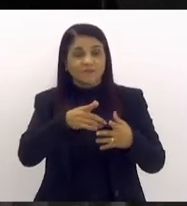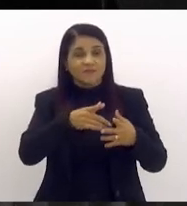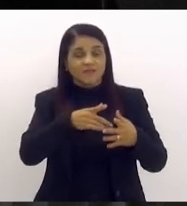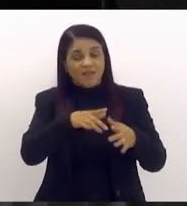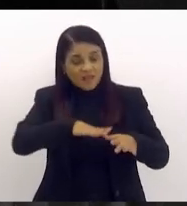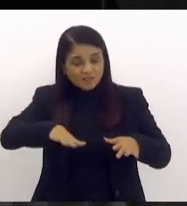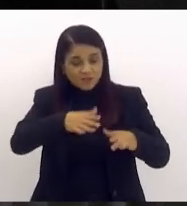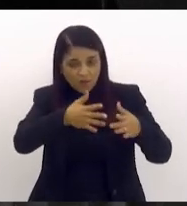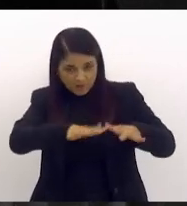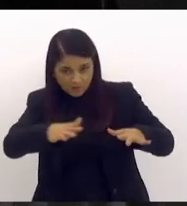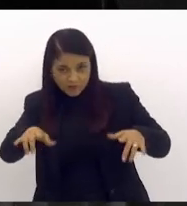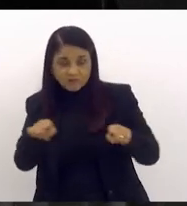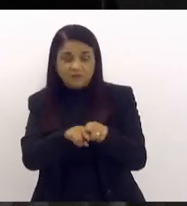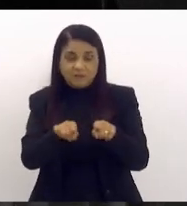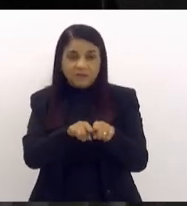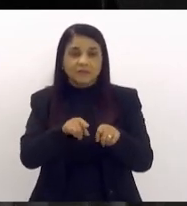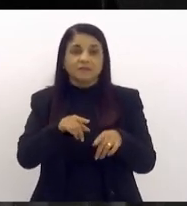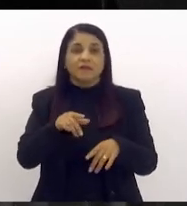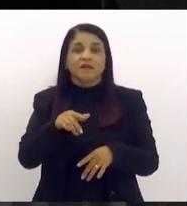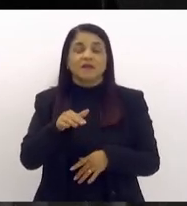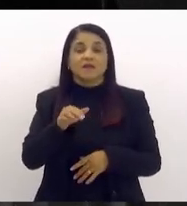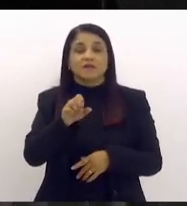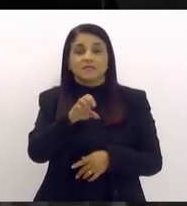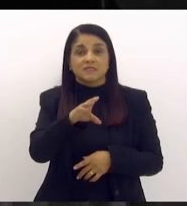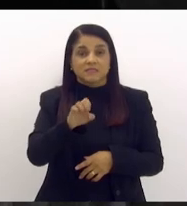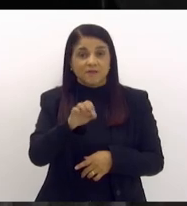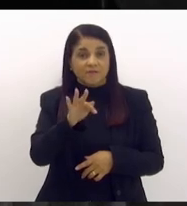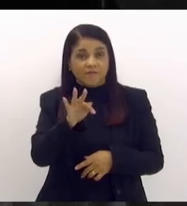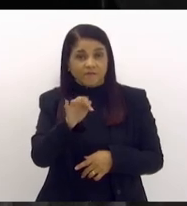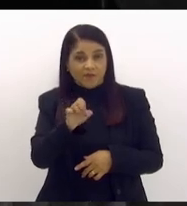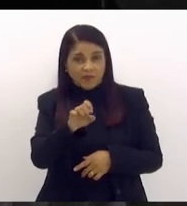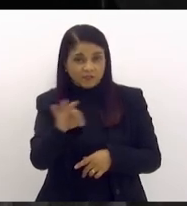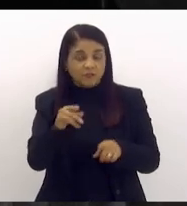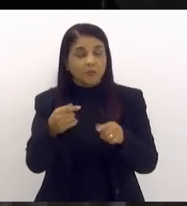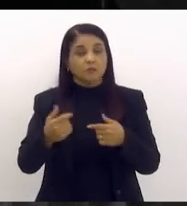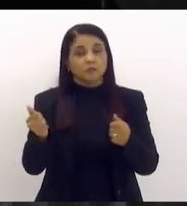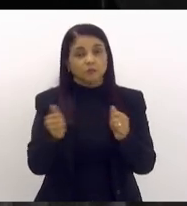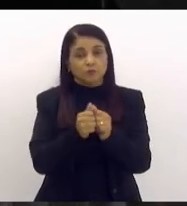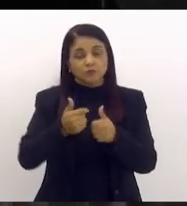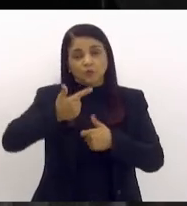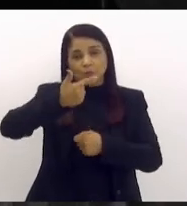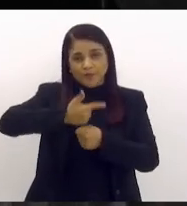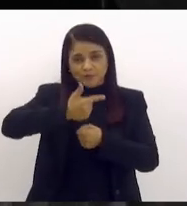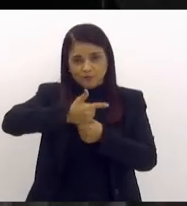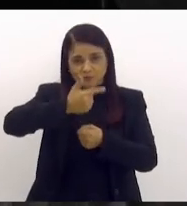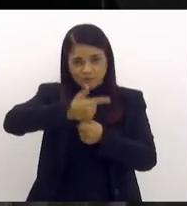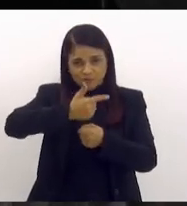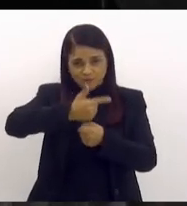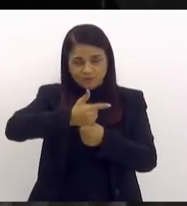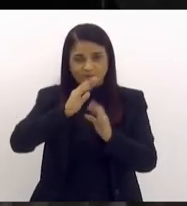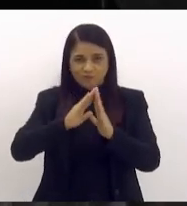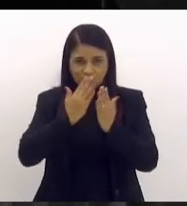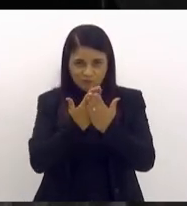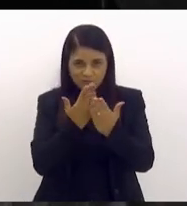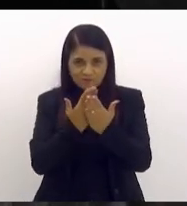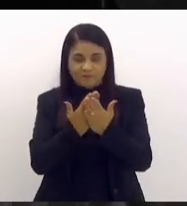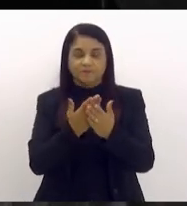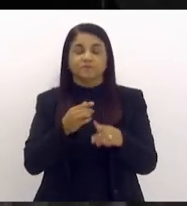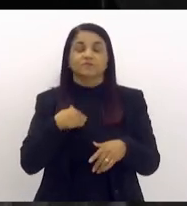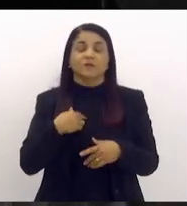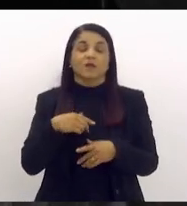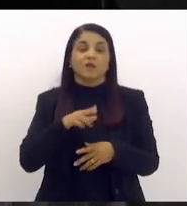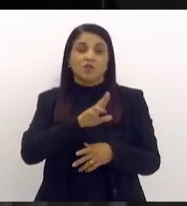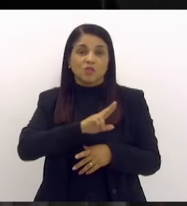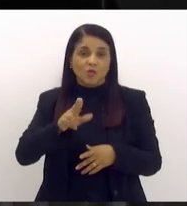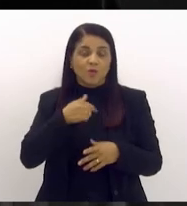cfet também cfet sals cov que faz parte dessa rede Federal junto com o colégio Pedro I também então em nome dessa rede né Eu queria